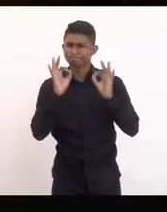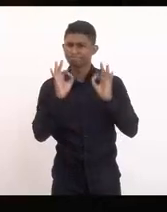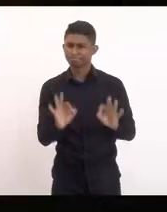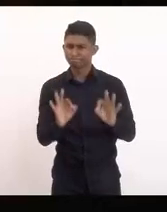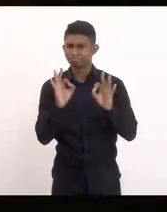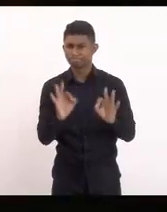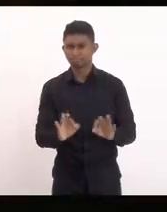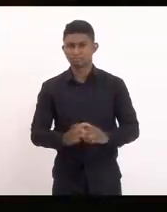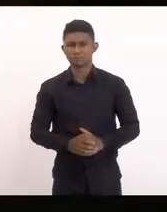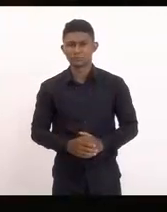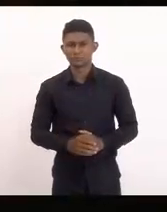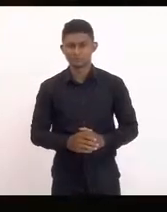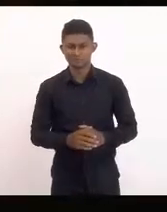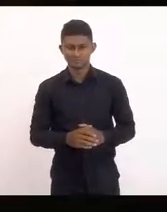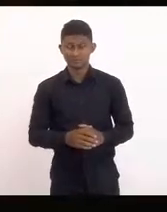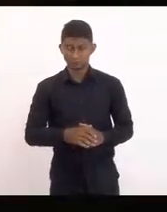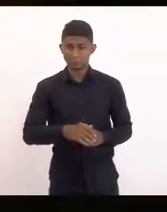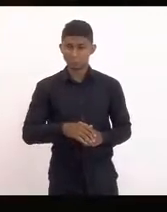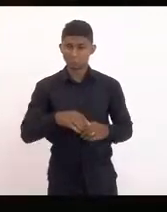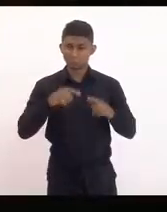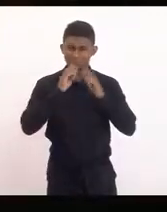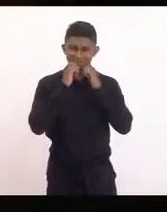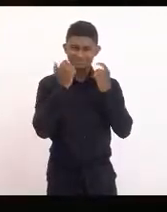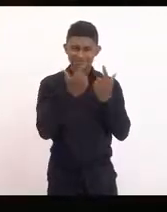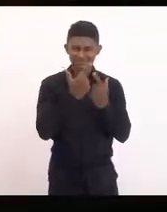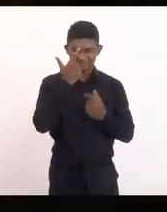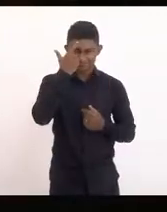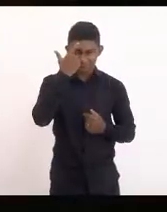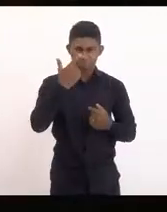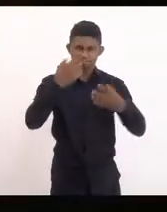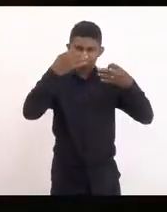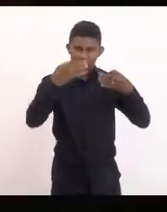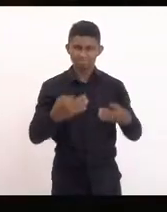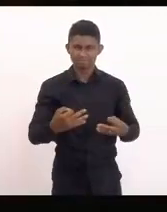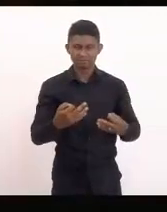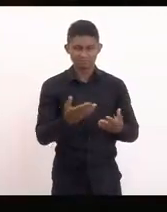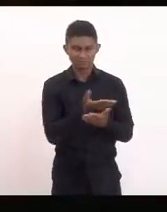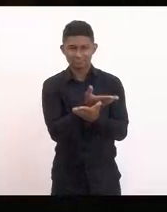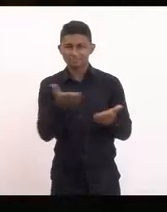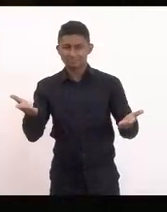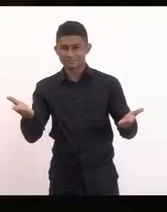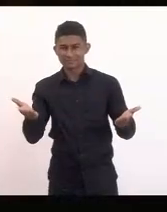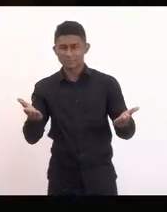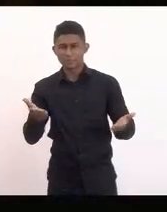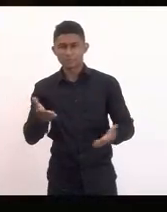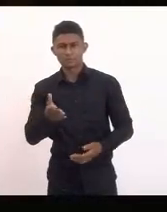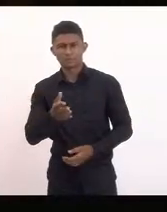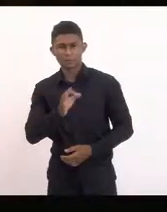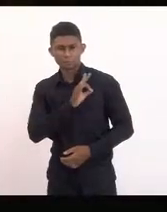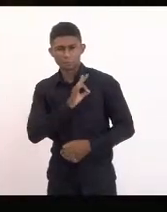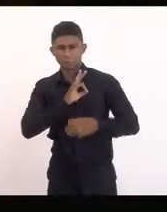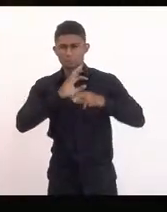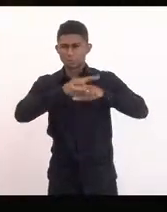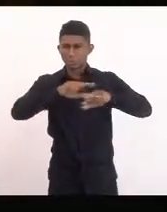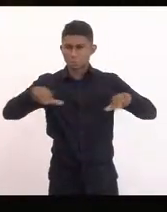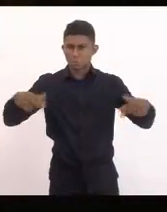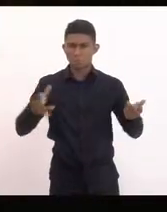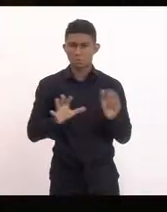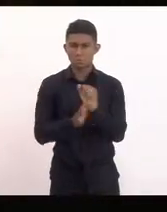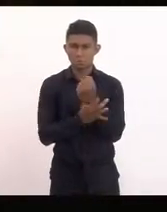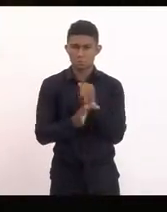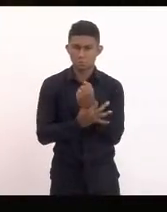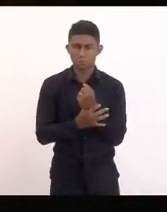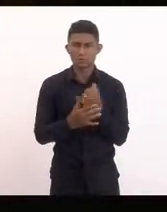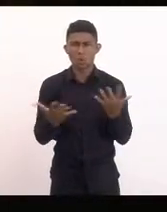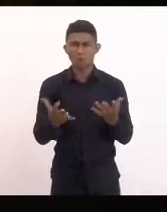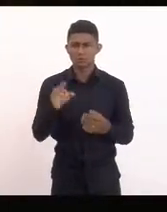justiça que a Assembleia Legislativa fez com os agentes de segurança pública, a gente vê o